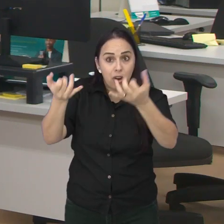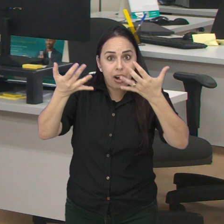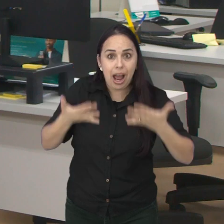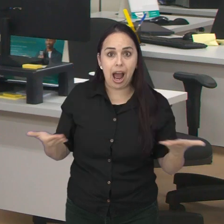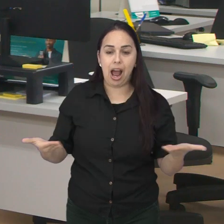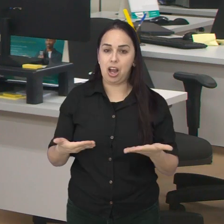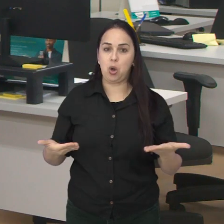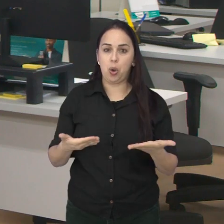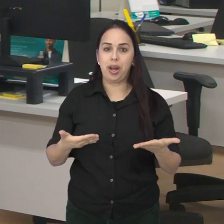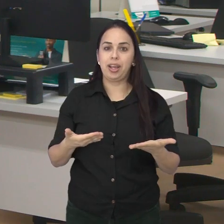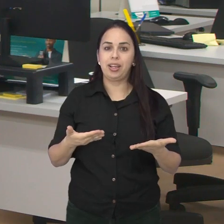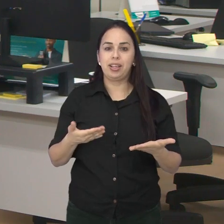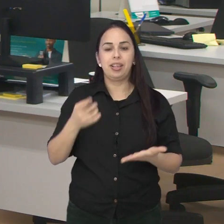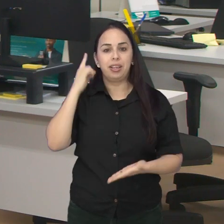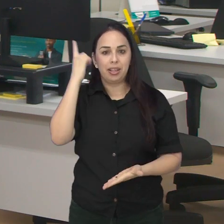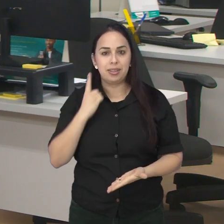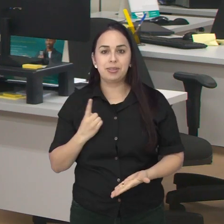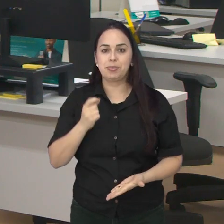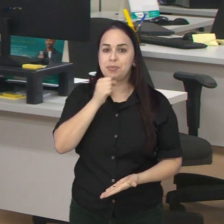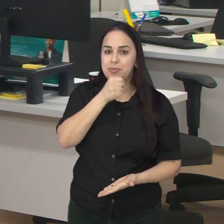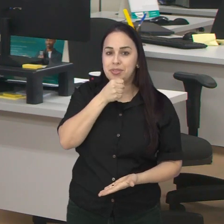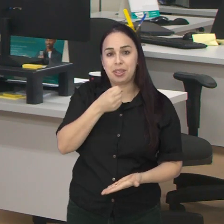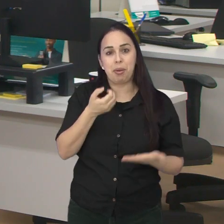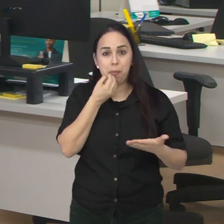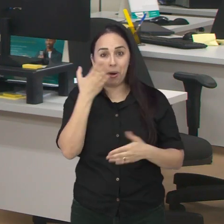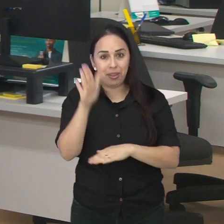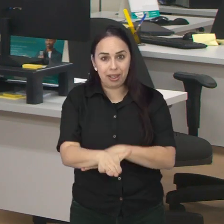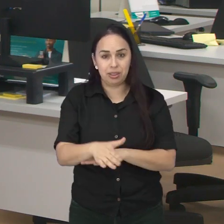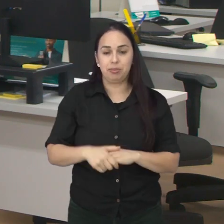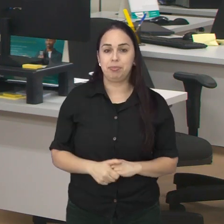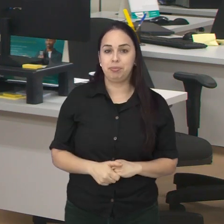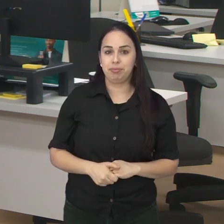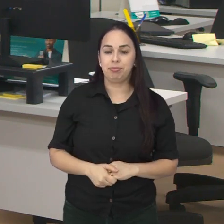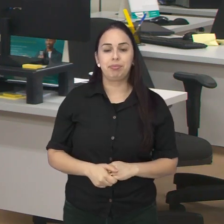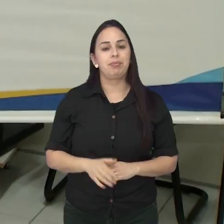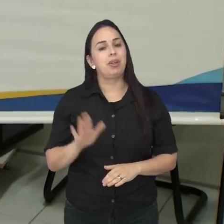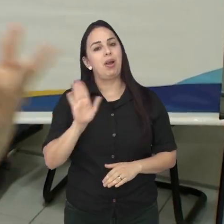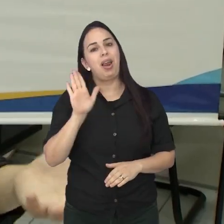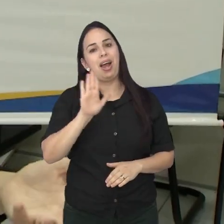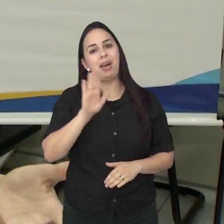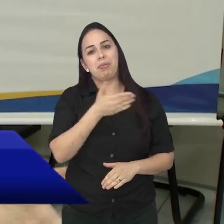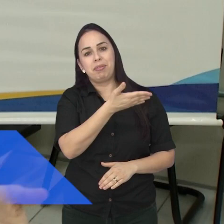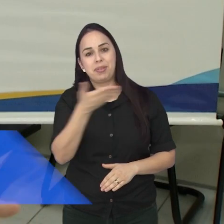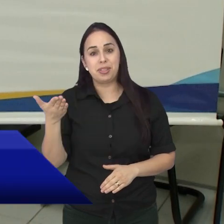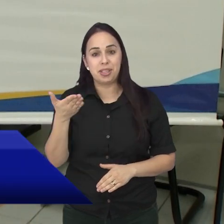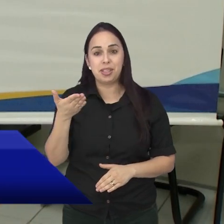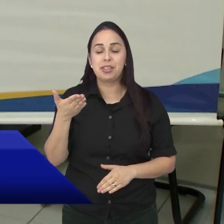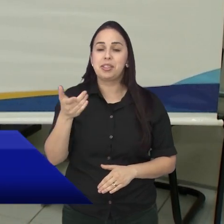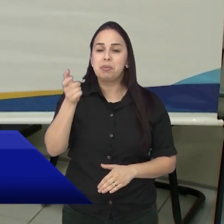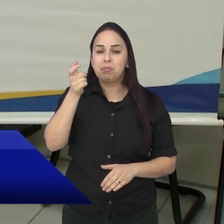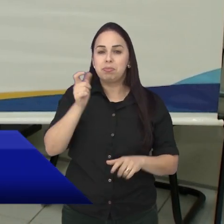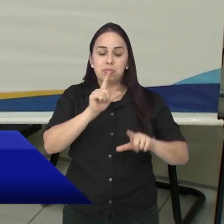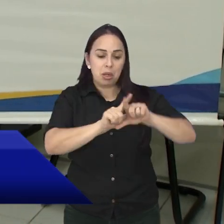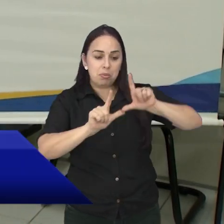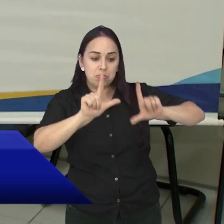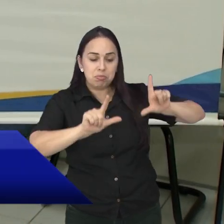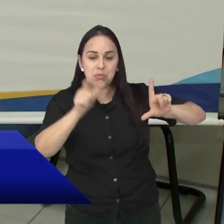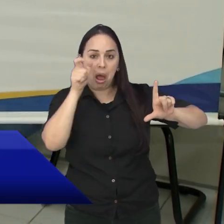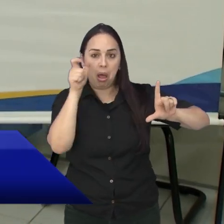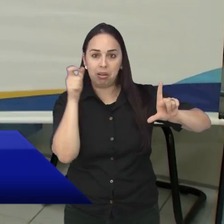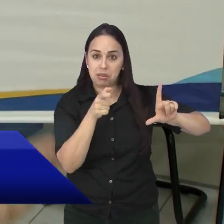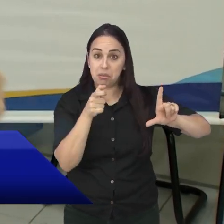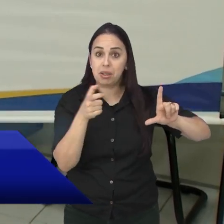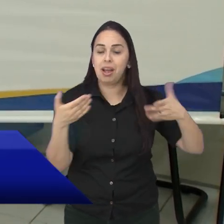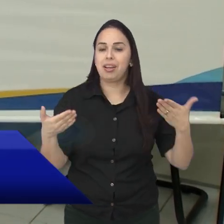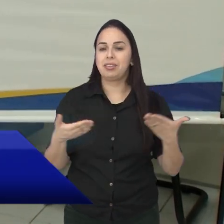trazer detalhes para a gente sobre o assunto é a repórter Tamires Vick. Tamires, boa tarde. Olá para todos que estão assistindo a